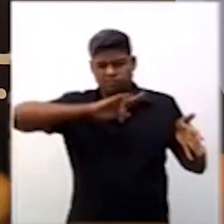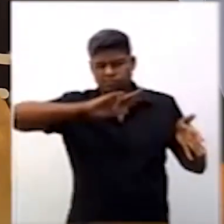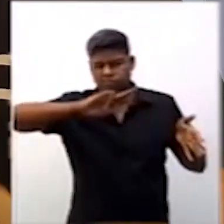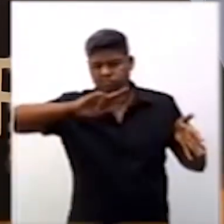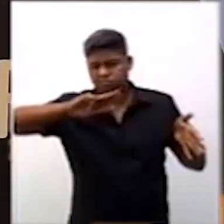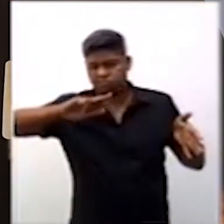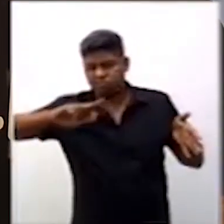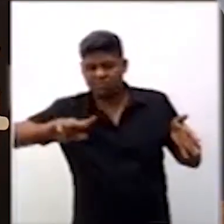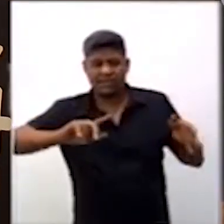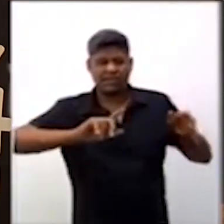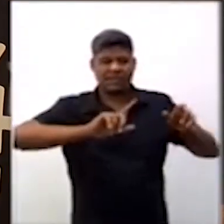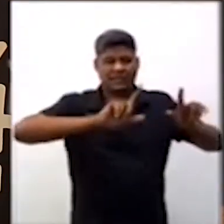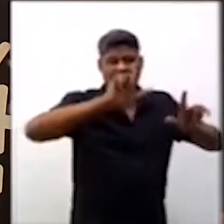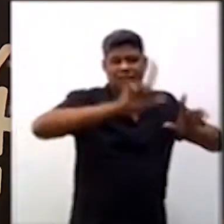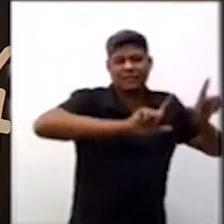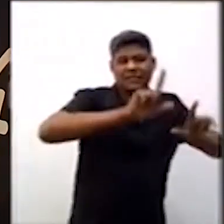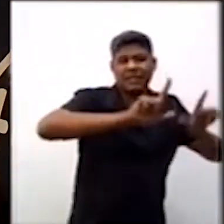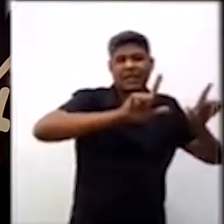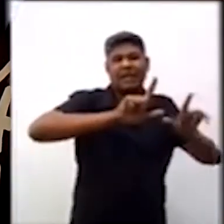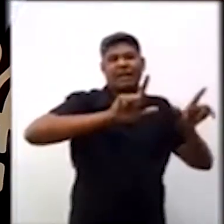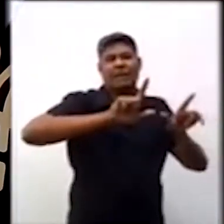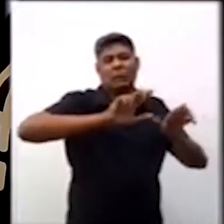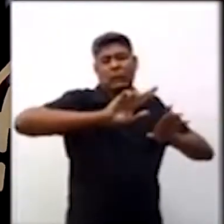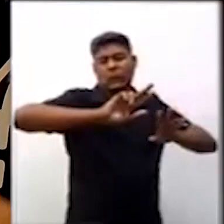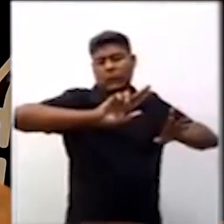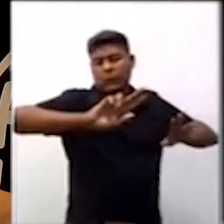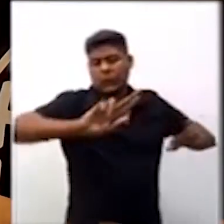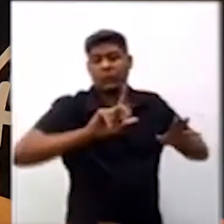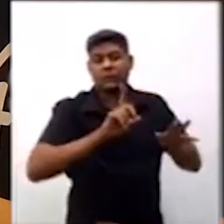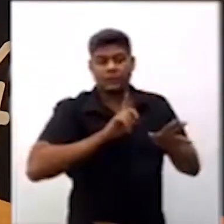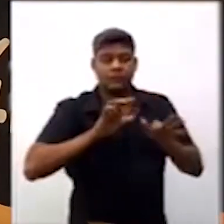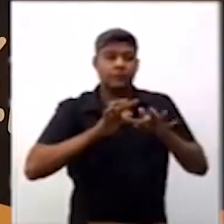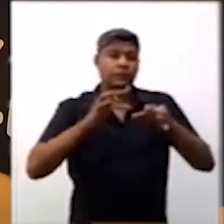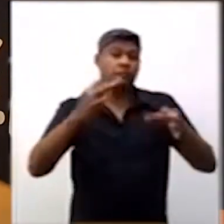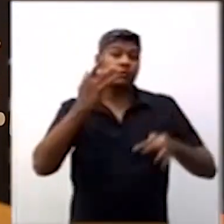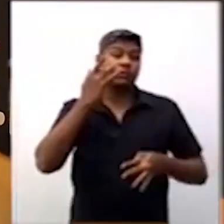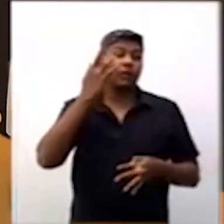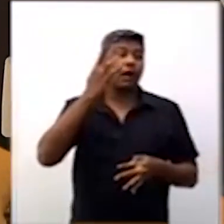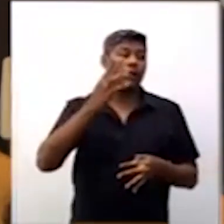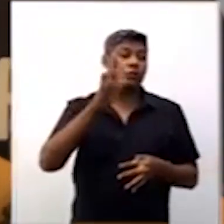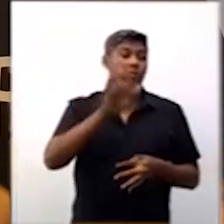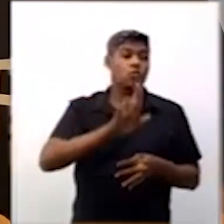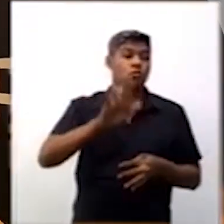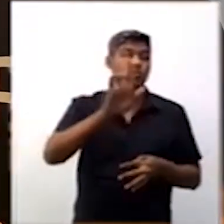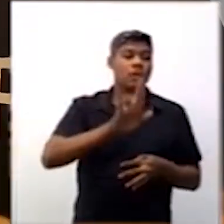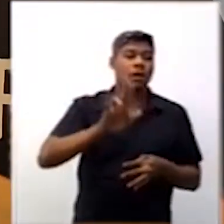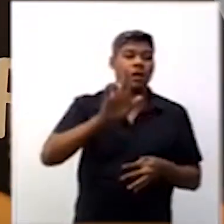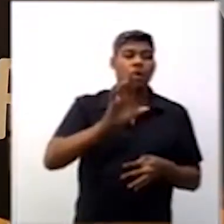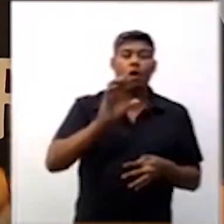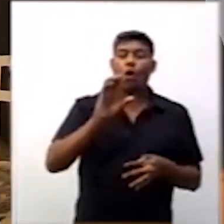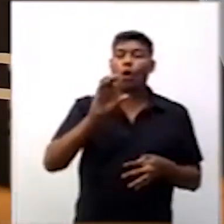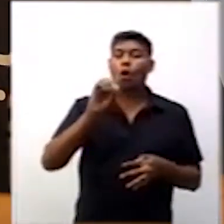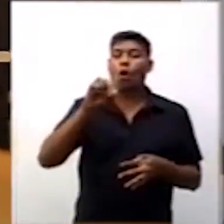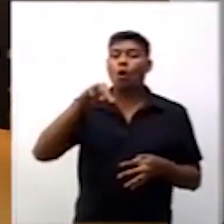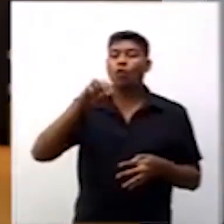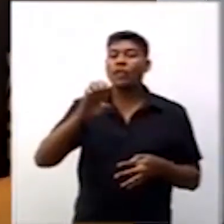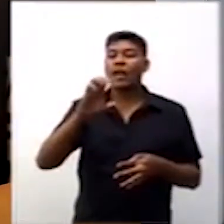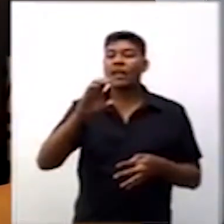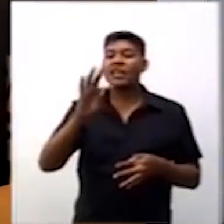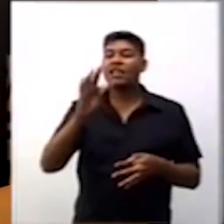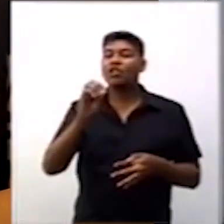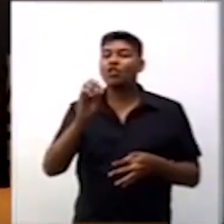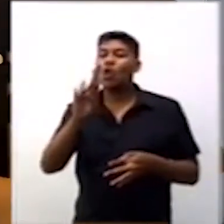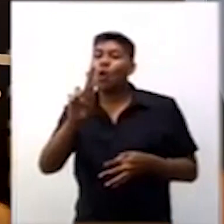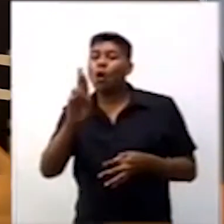aparelho para ligar numa tomada. Existe uma saída muito simples, que é usar um conector chamado conector